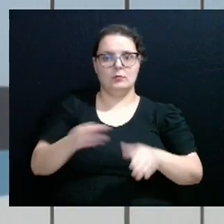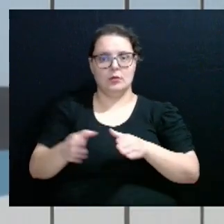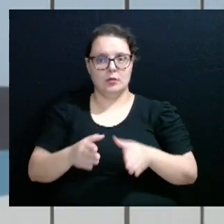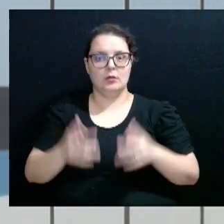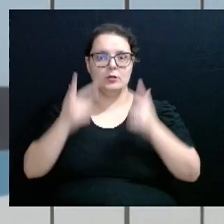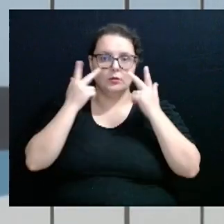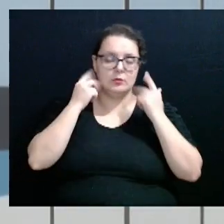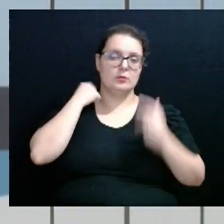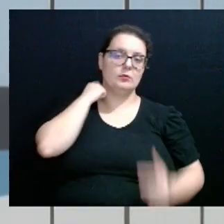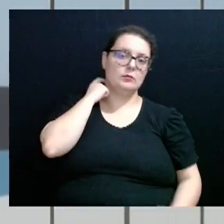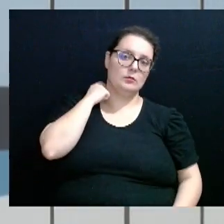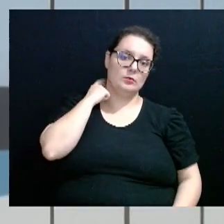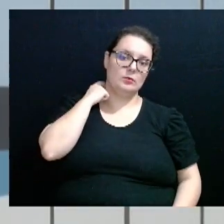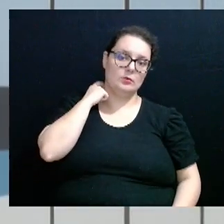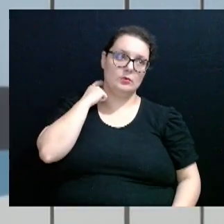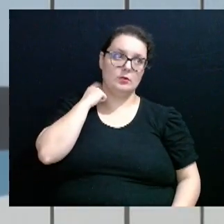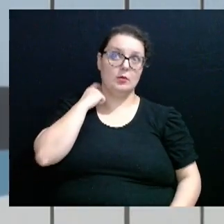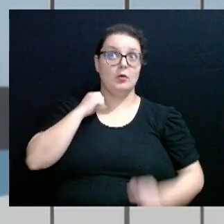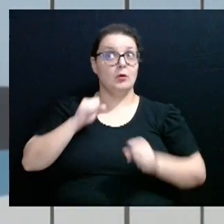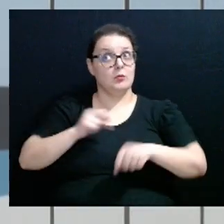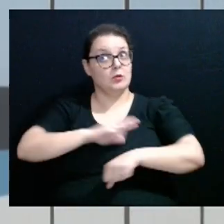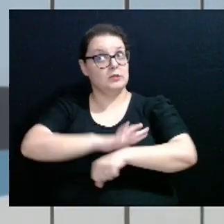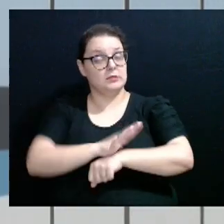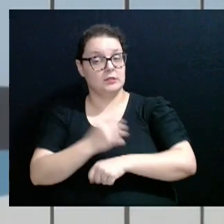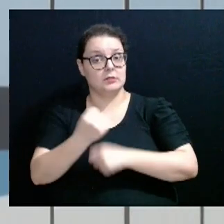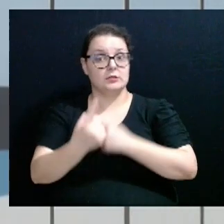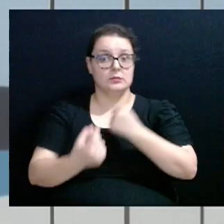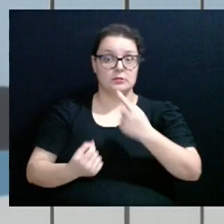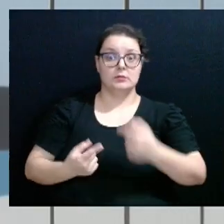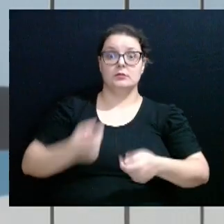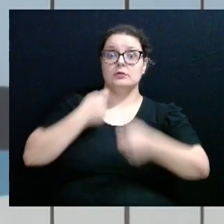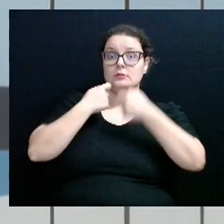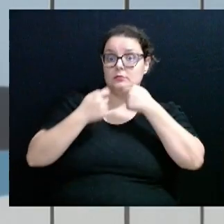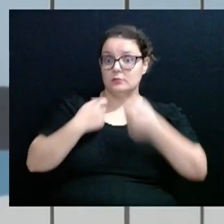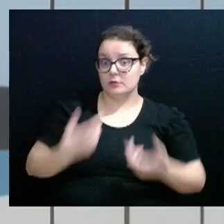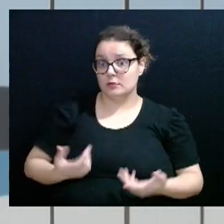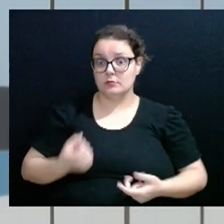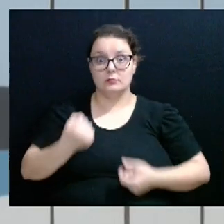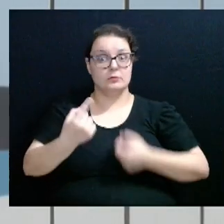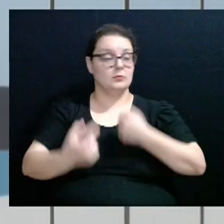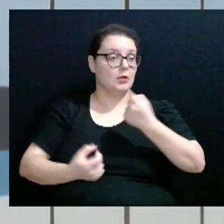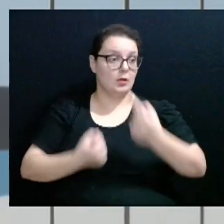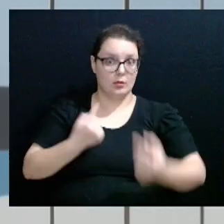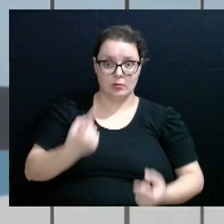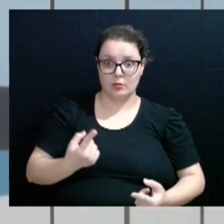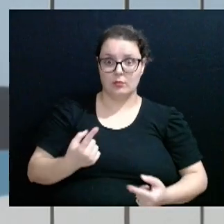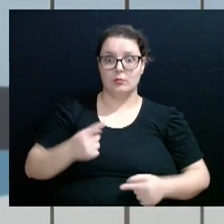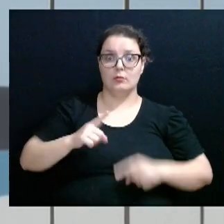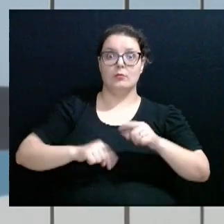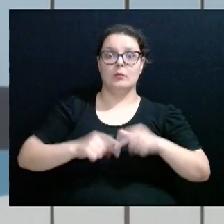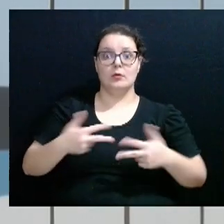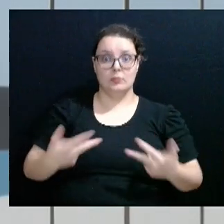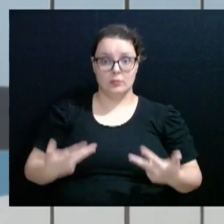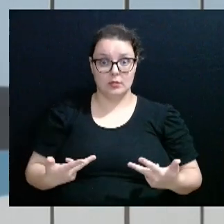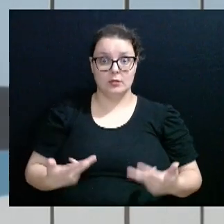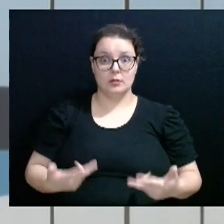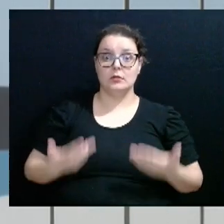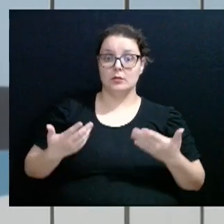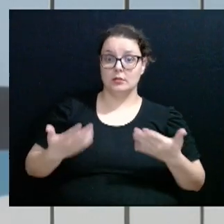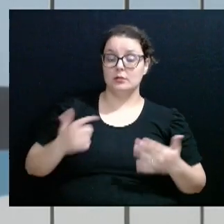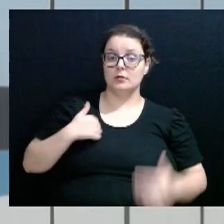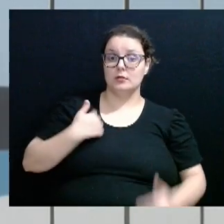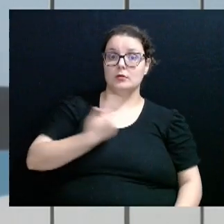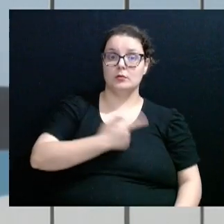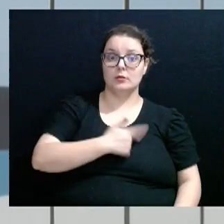racistas em algumas reportagens ou alguns materiais. Então, a gente vê com